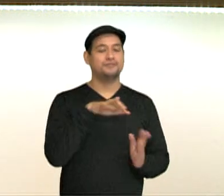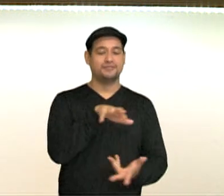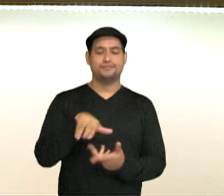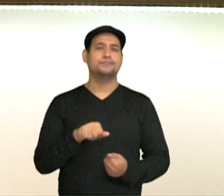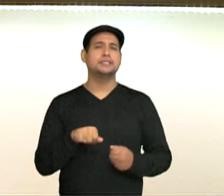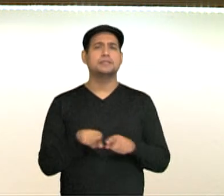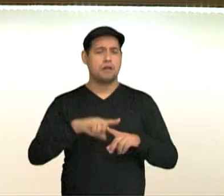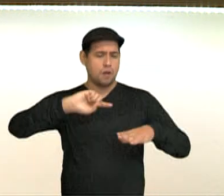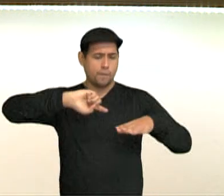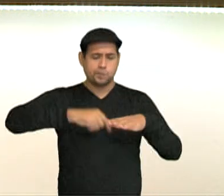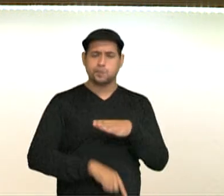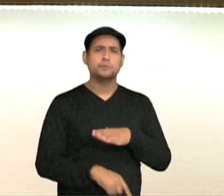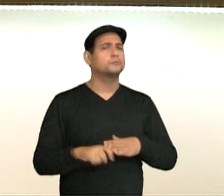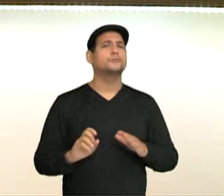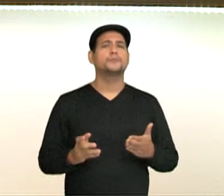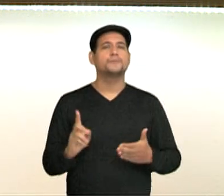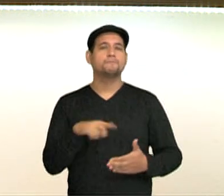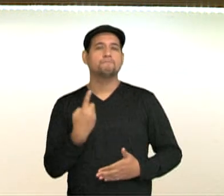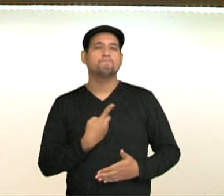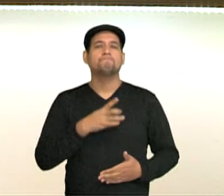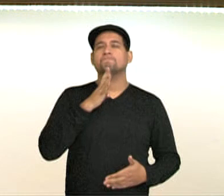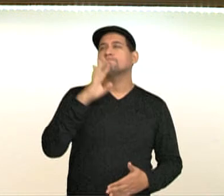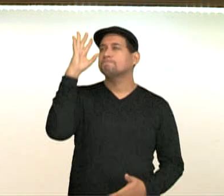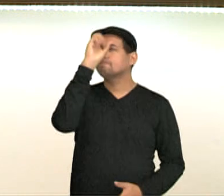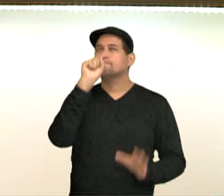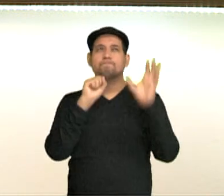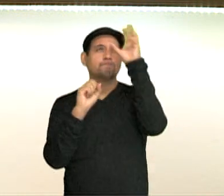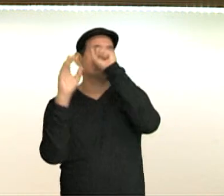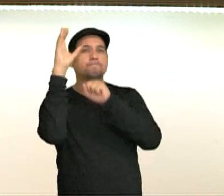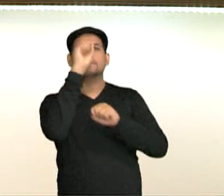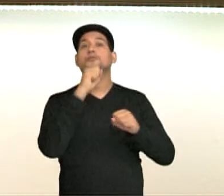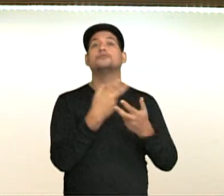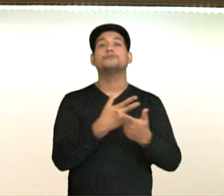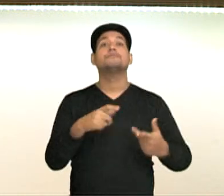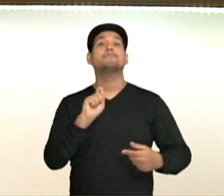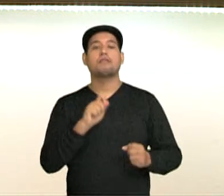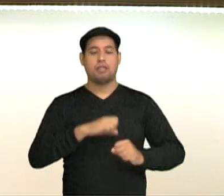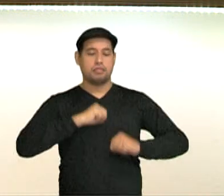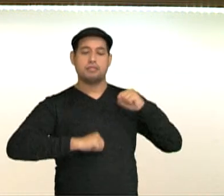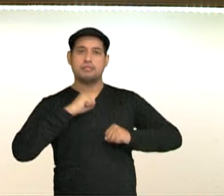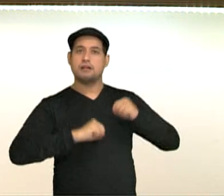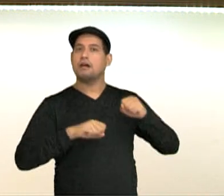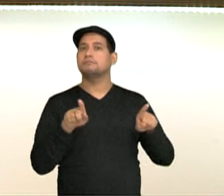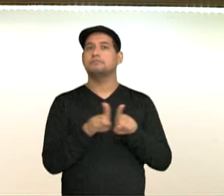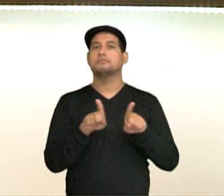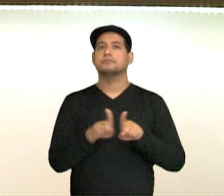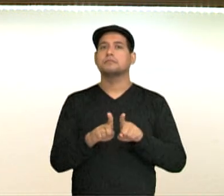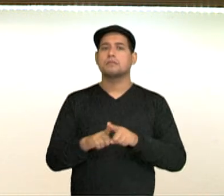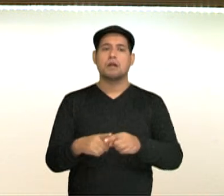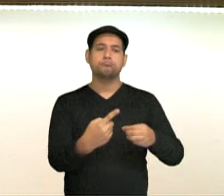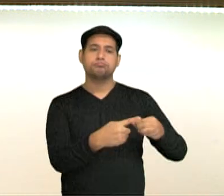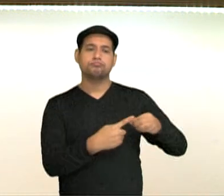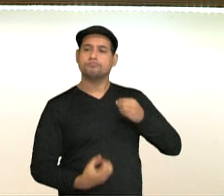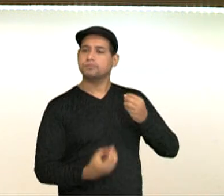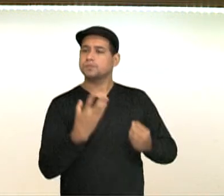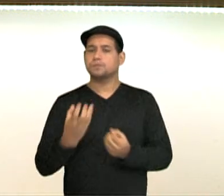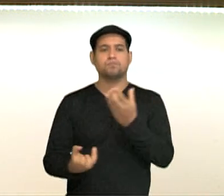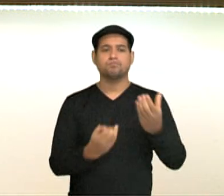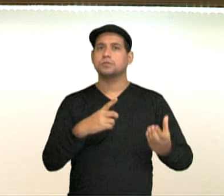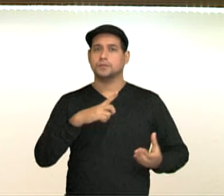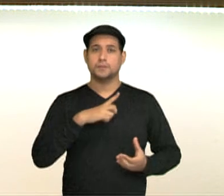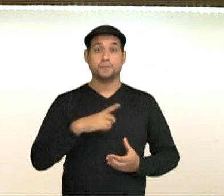vamos aprofundar hoje os nossos conhecimentos sobre a industrialização e a urbanização do Brasil.